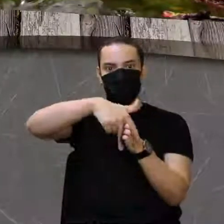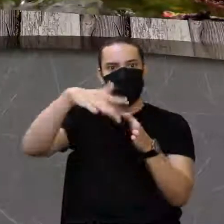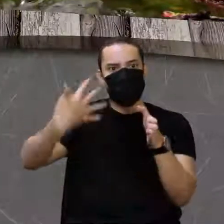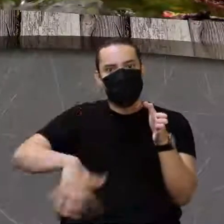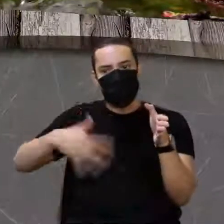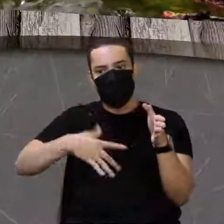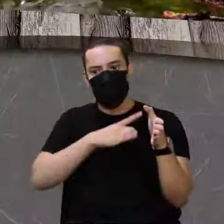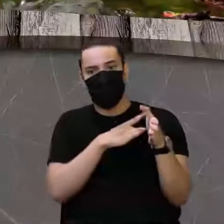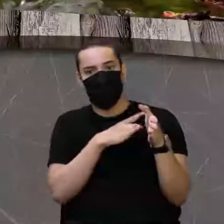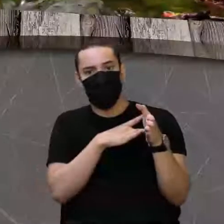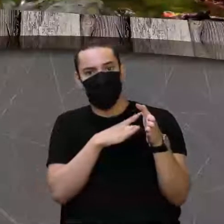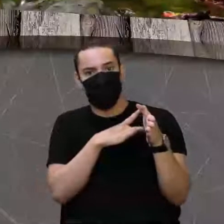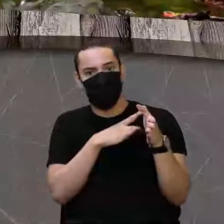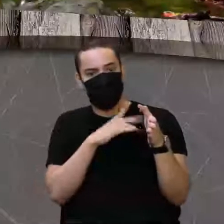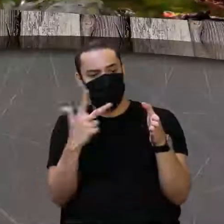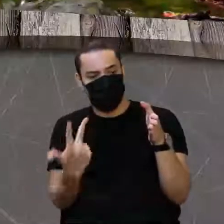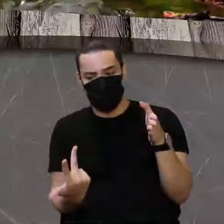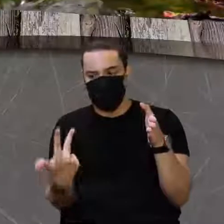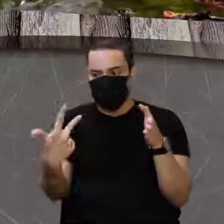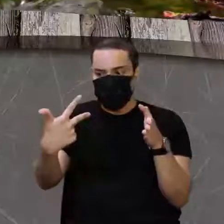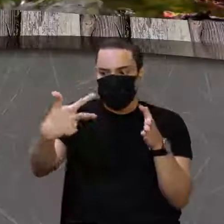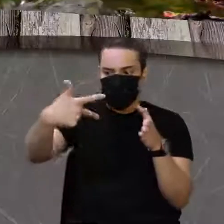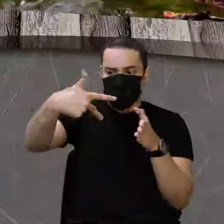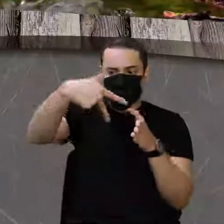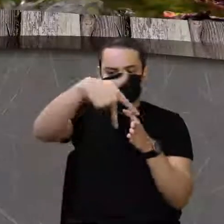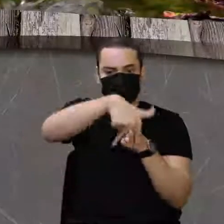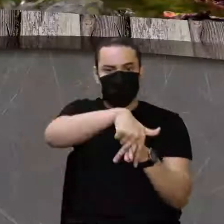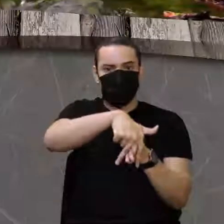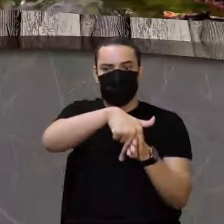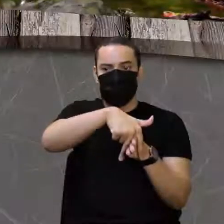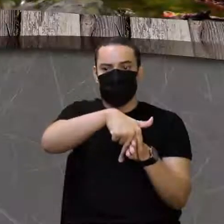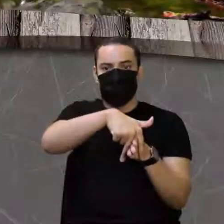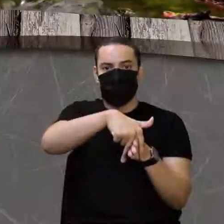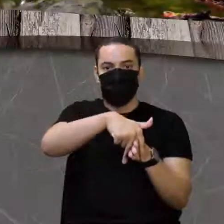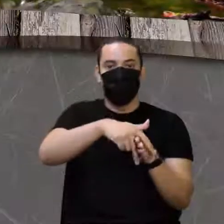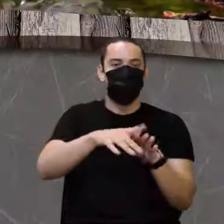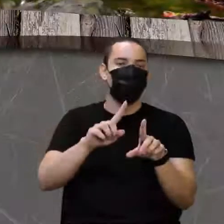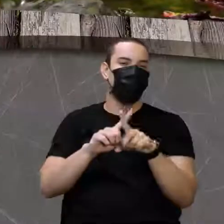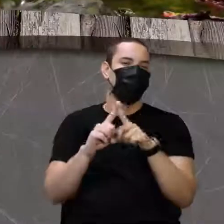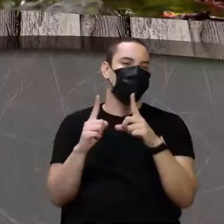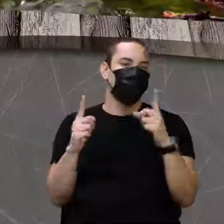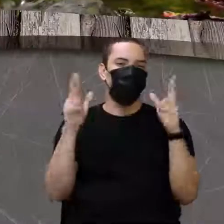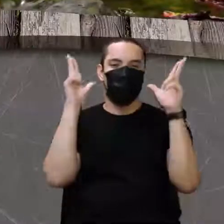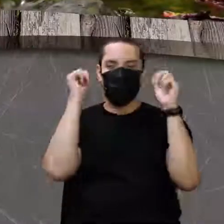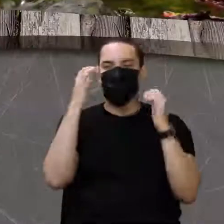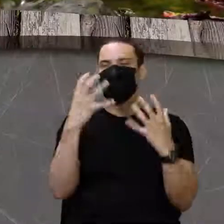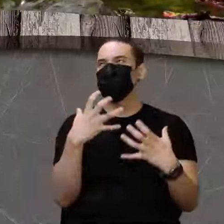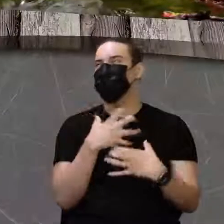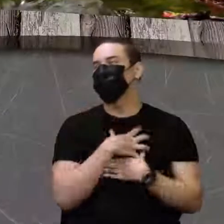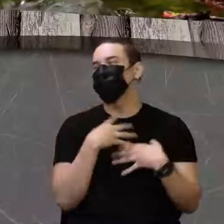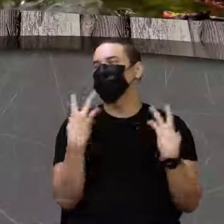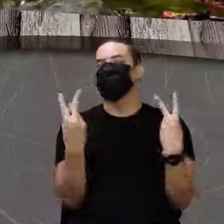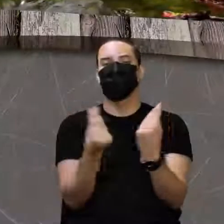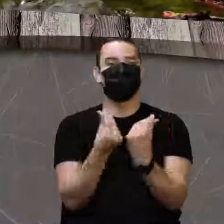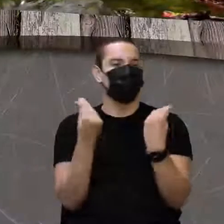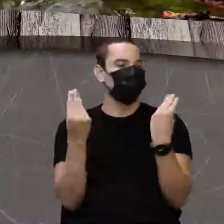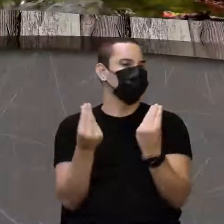já monta, meio assim nervoso. O cavalo é muito sensitivo, gente, ele percebe